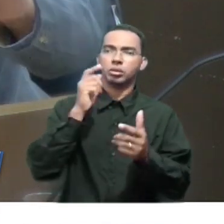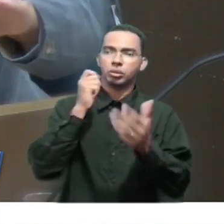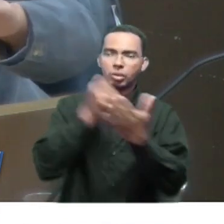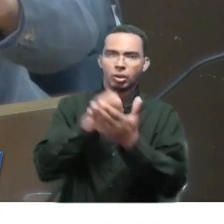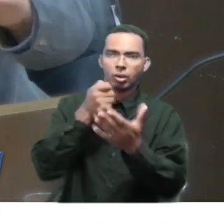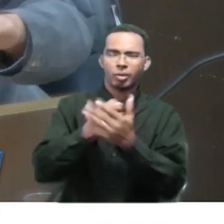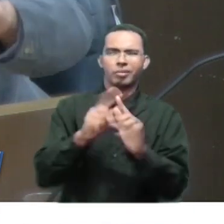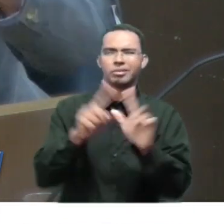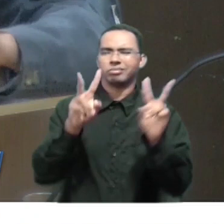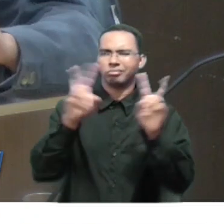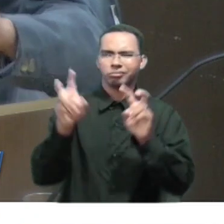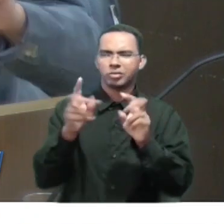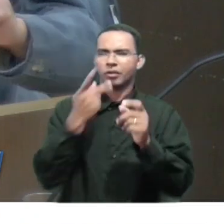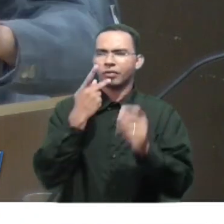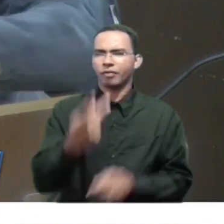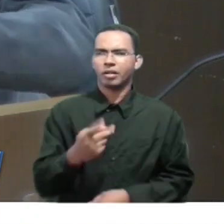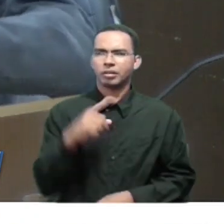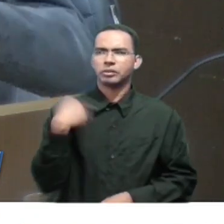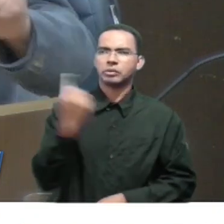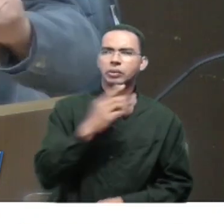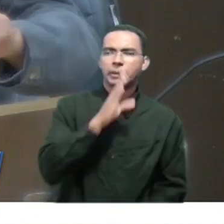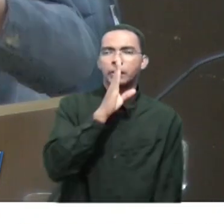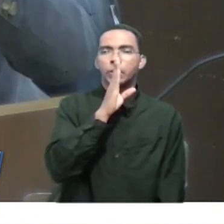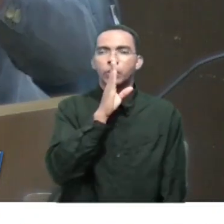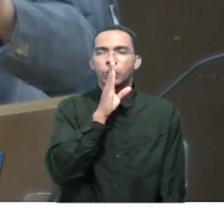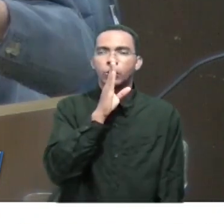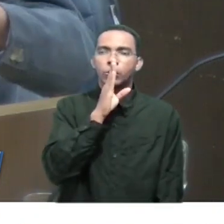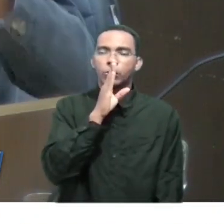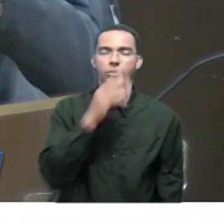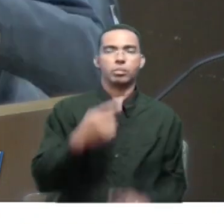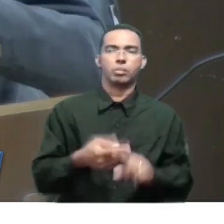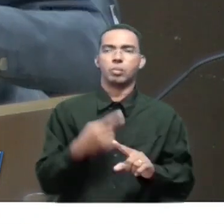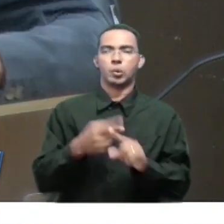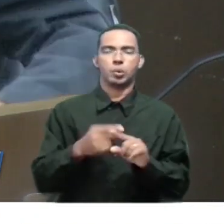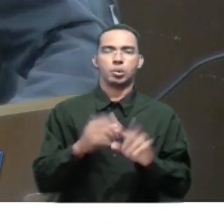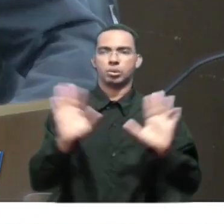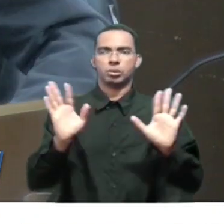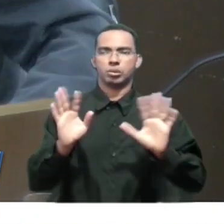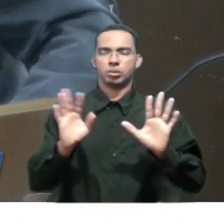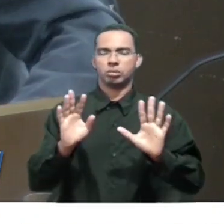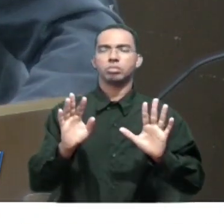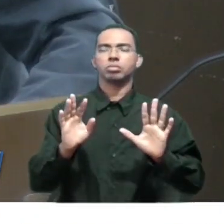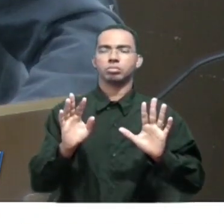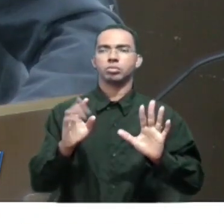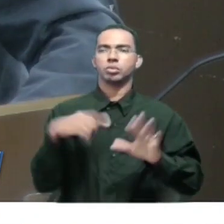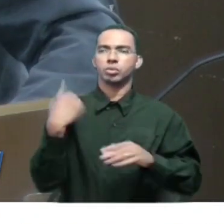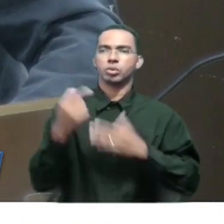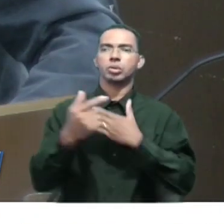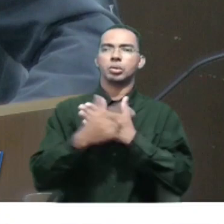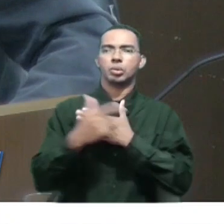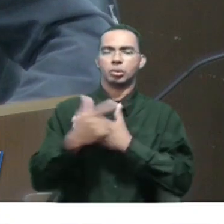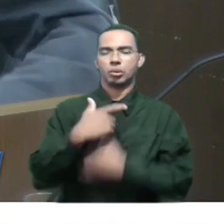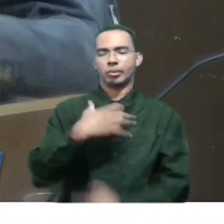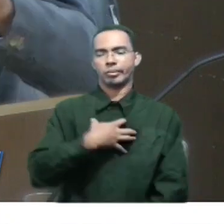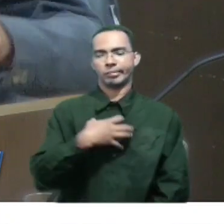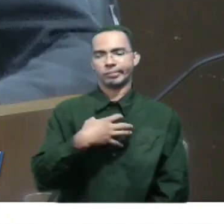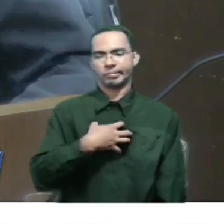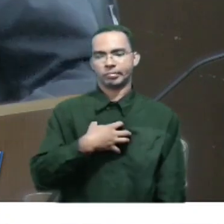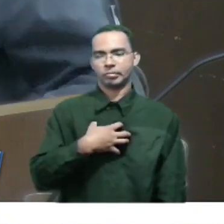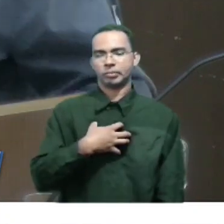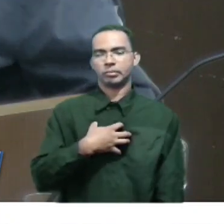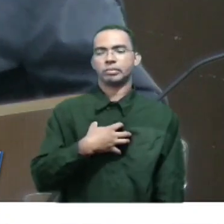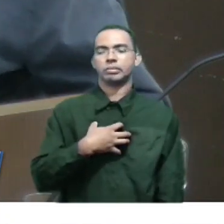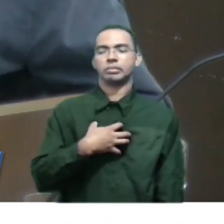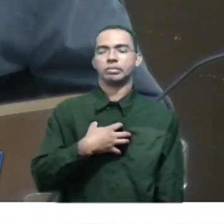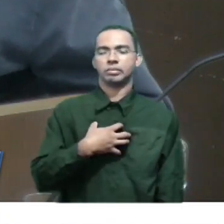da questão quando fala que a gente está omisso, porque isso não condiz principalmente com o meu estilo de trabalho.